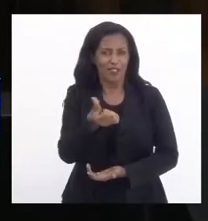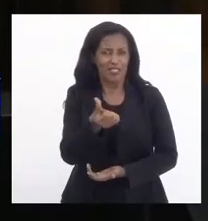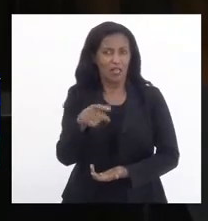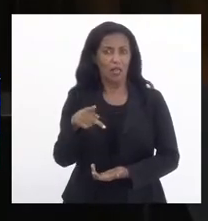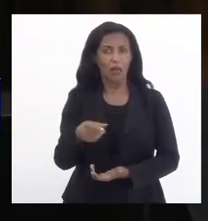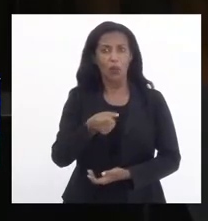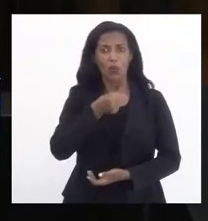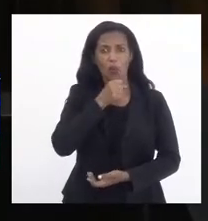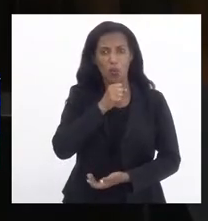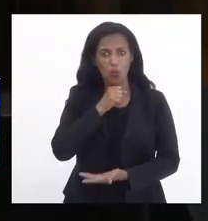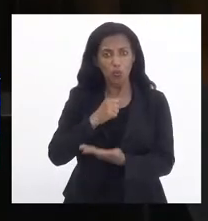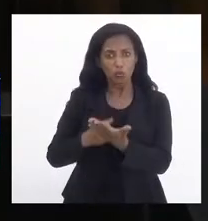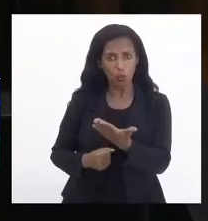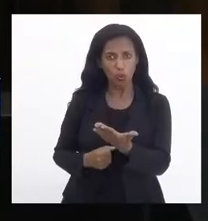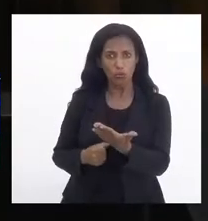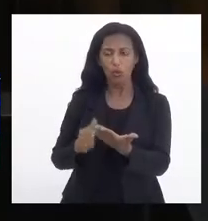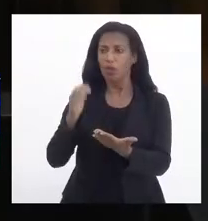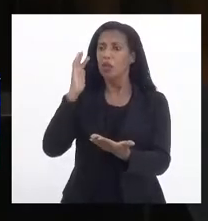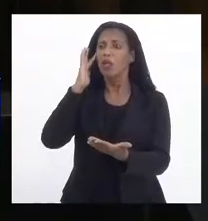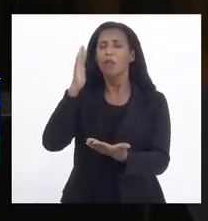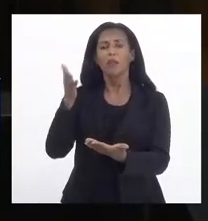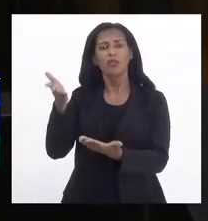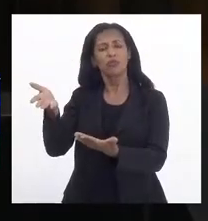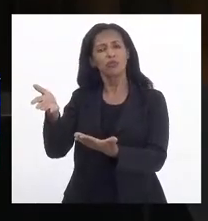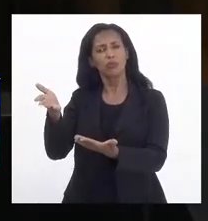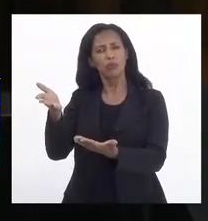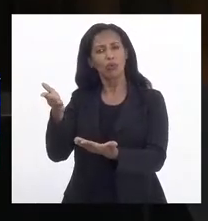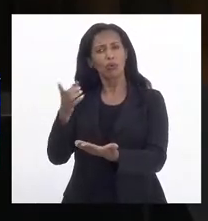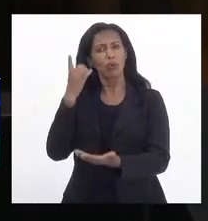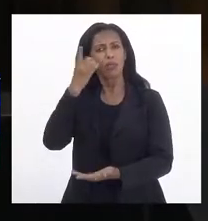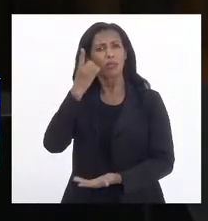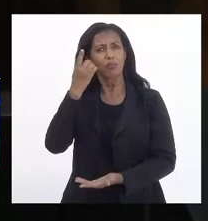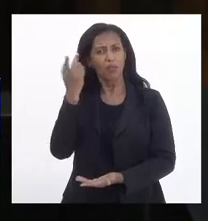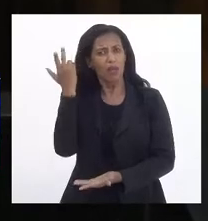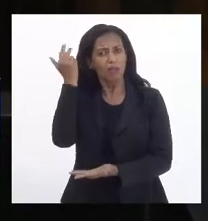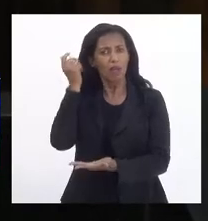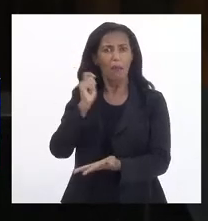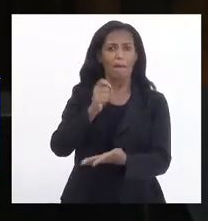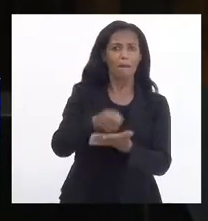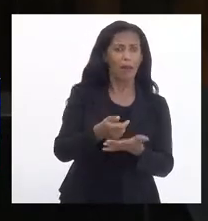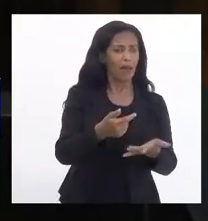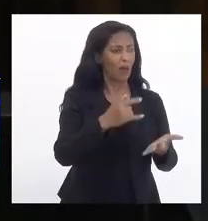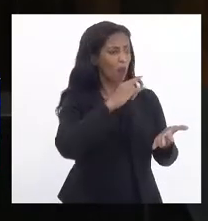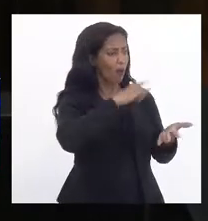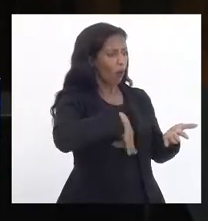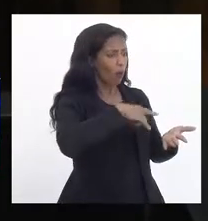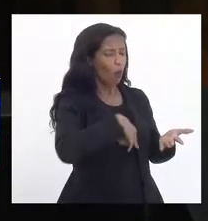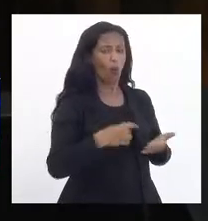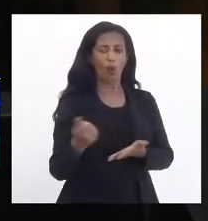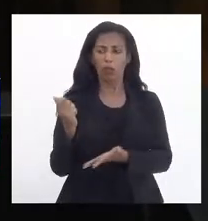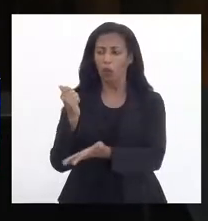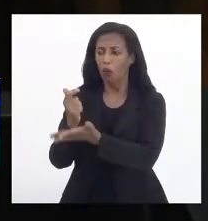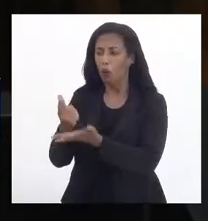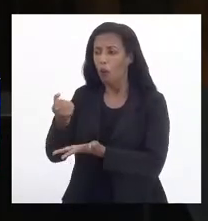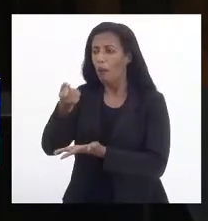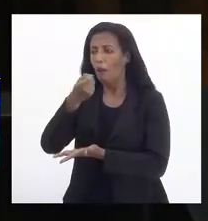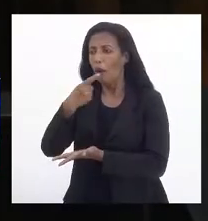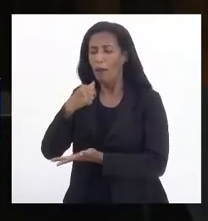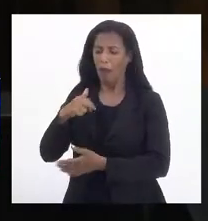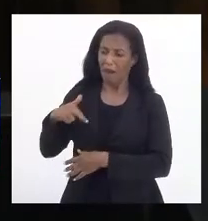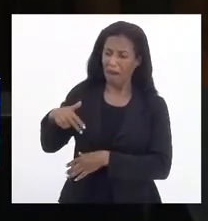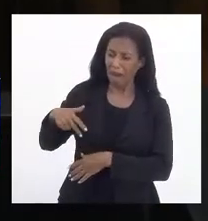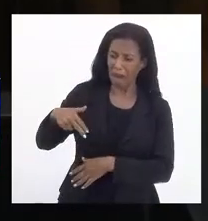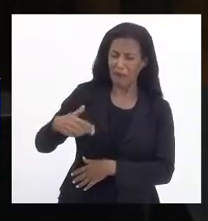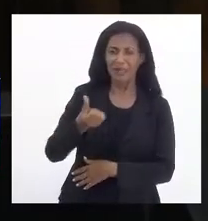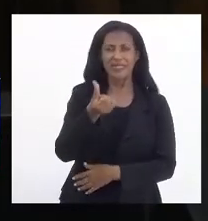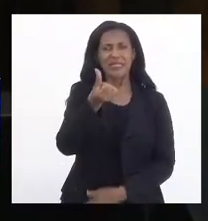senhor, deputado Eliomar, ter que ir para lá, para cá, pagar uma conta na farmácia, ter que caminhar 6 quilômetros para